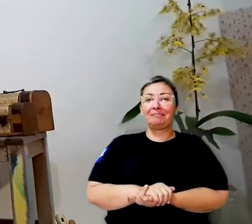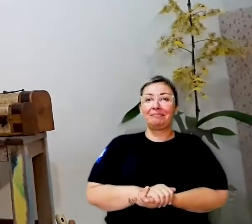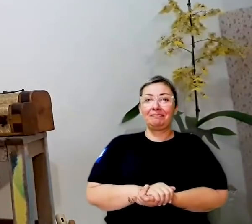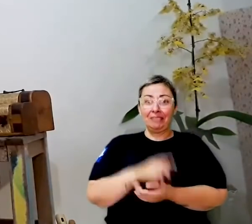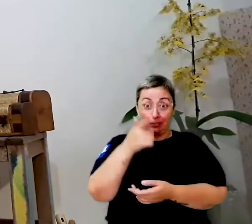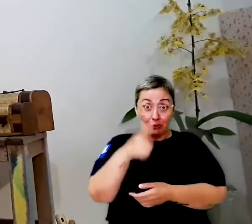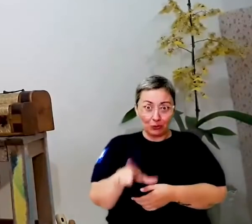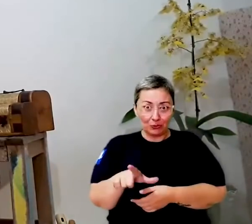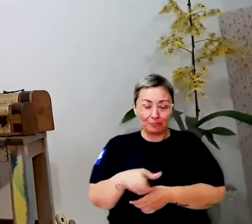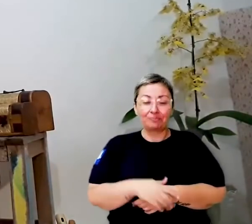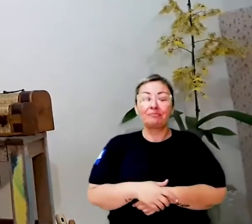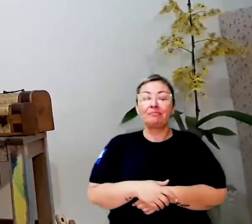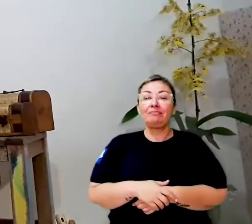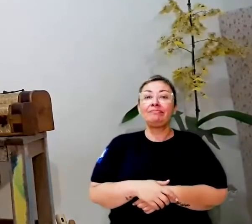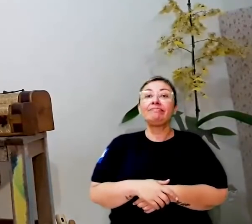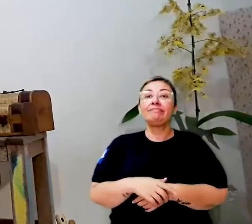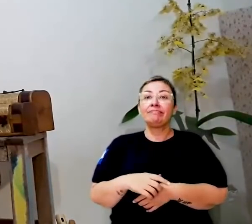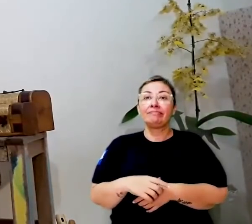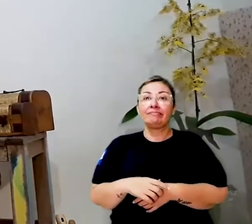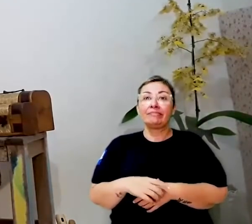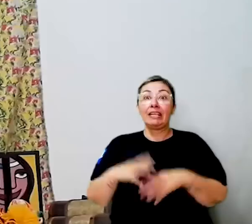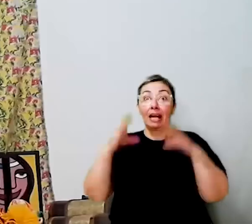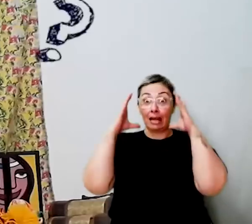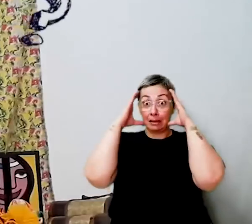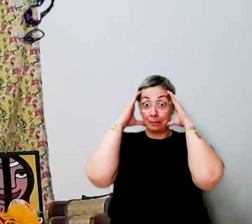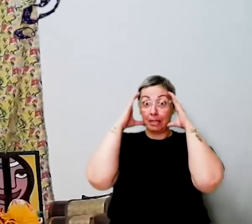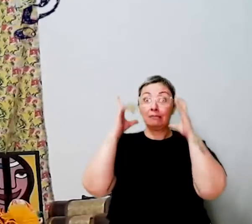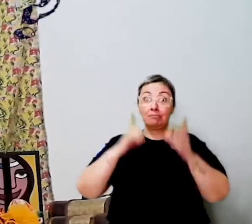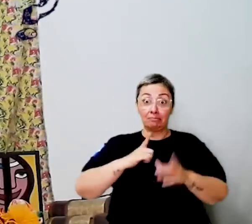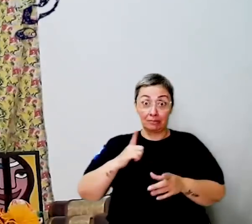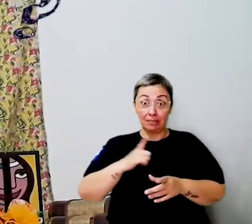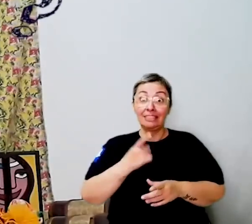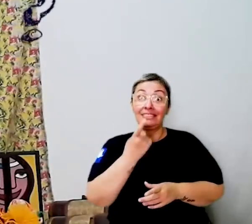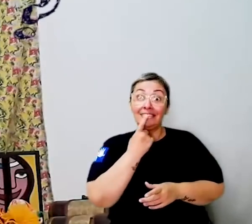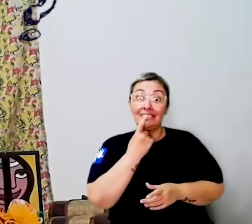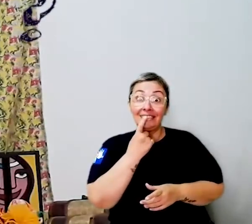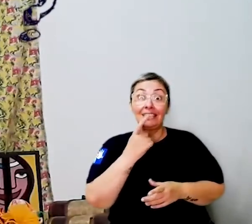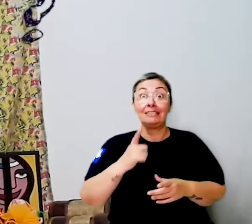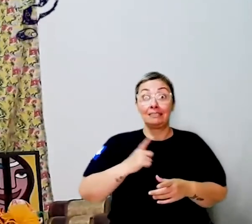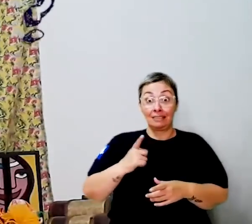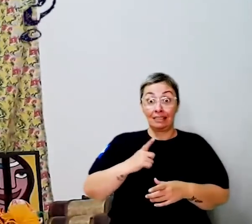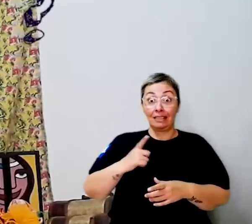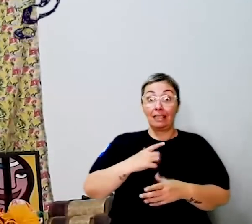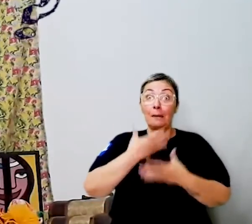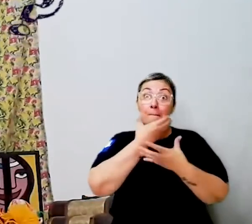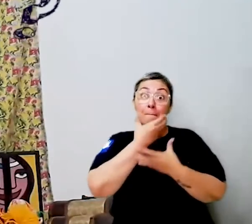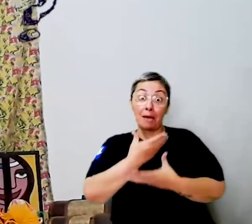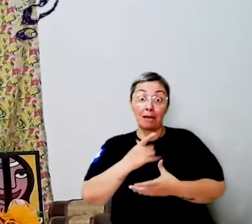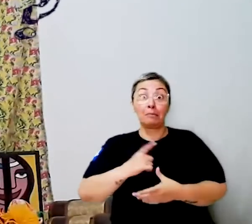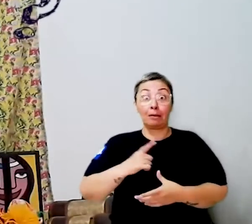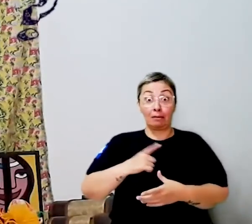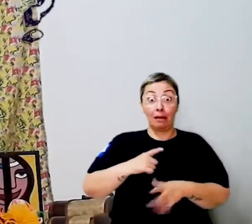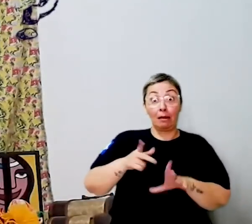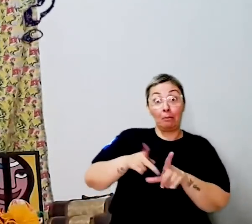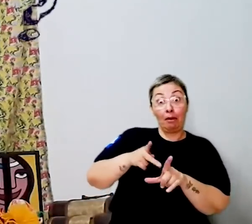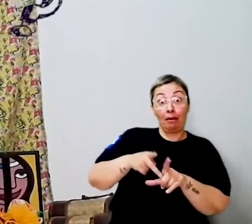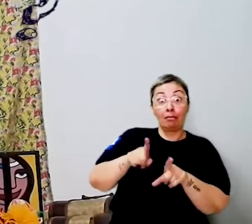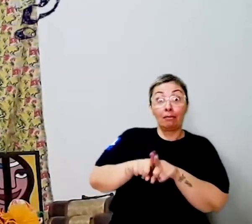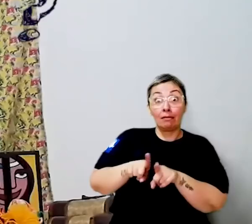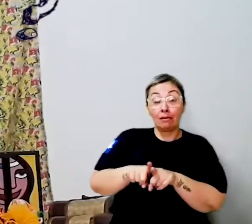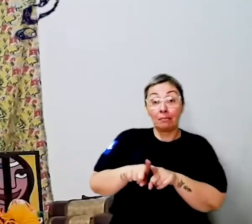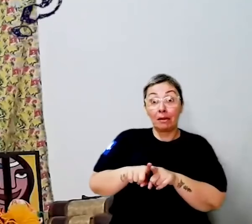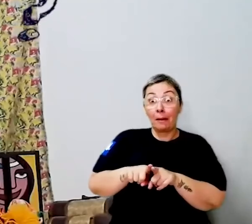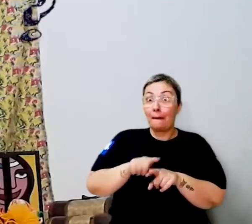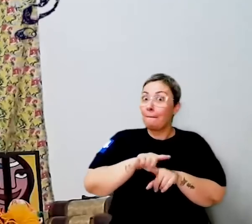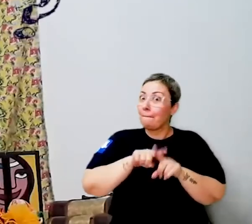Querem que eu repita? Vamos lá. Tem cabeça e tem dente, tem barba e tem pé.